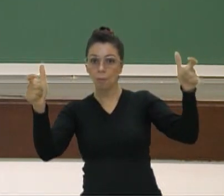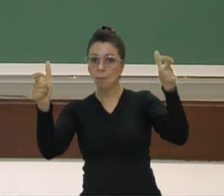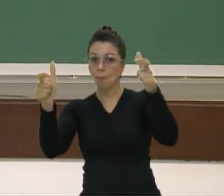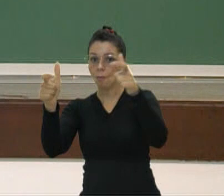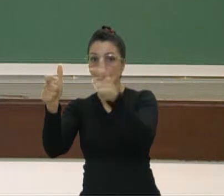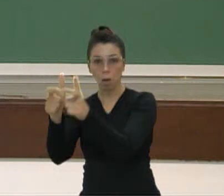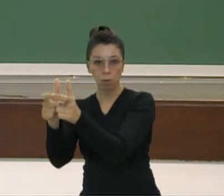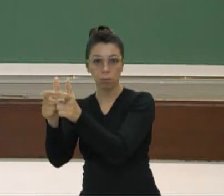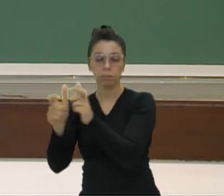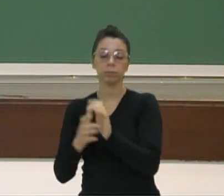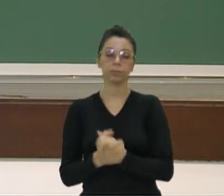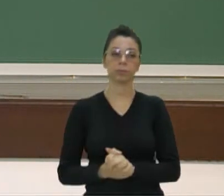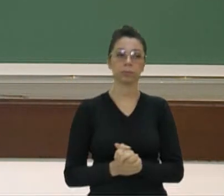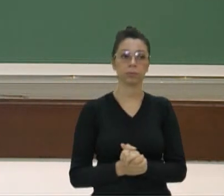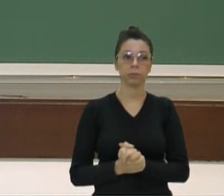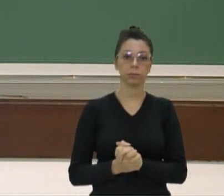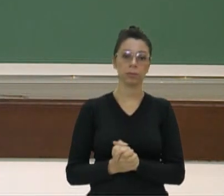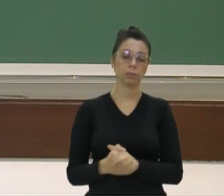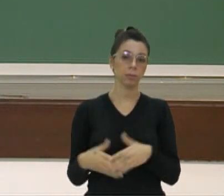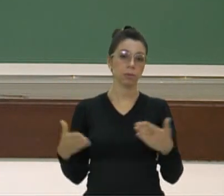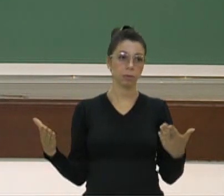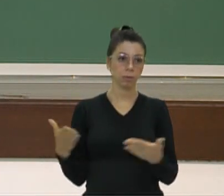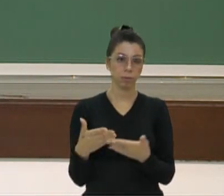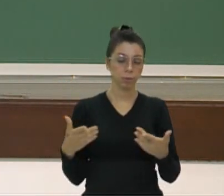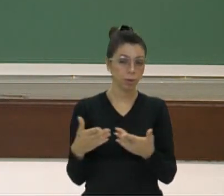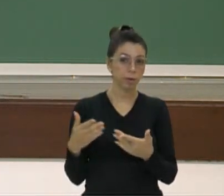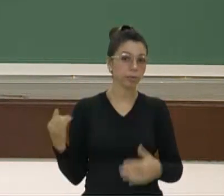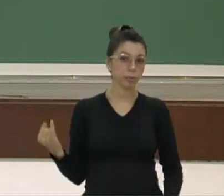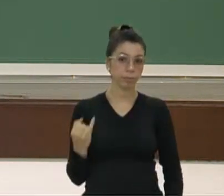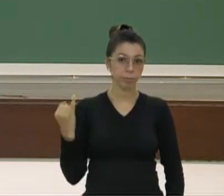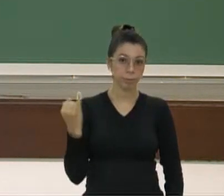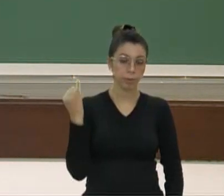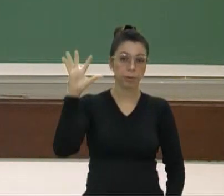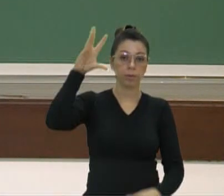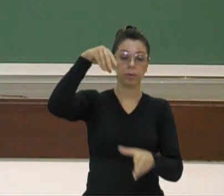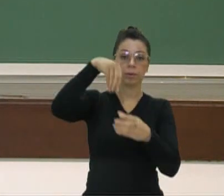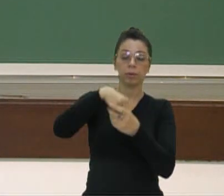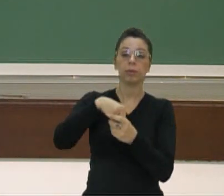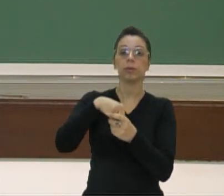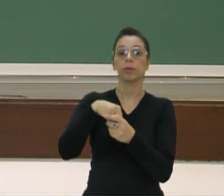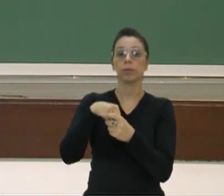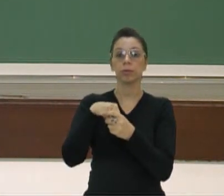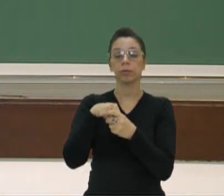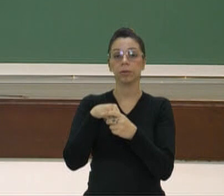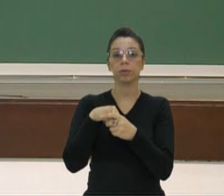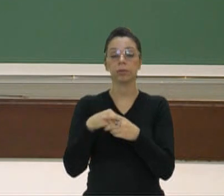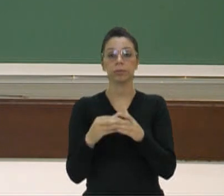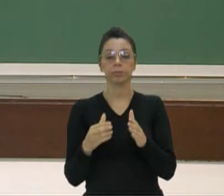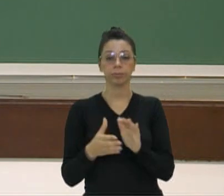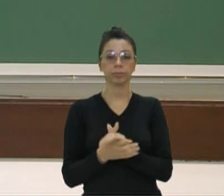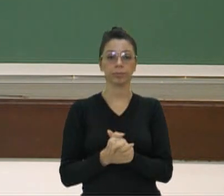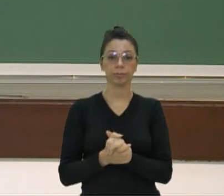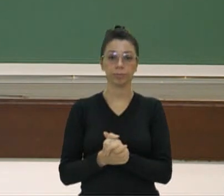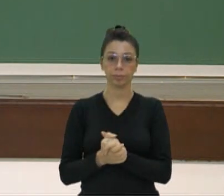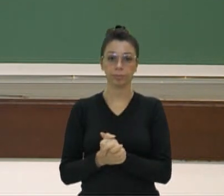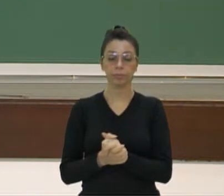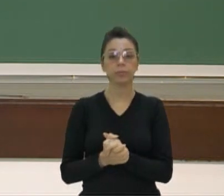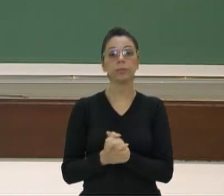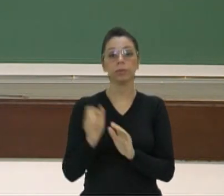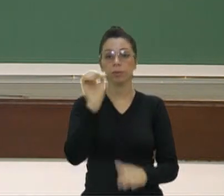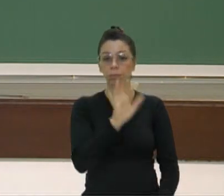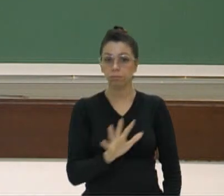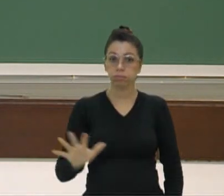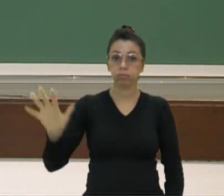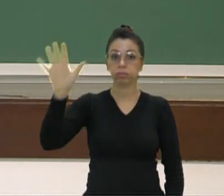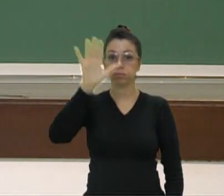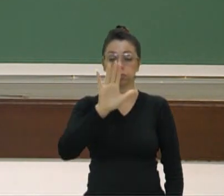certo? Agora, uma questãozinha importantíssima dentro dessa questão limite e divisa é a questão da globalização.